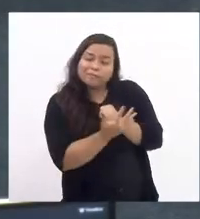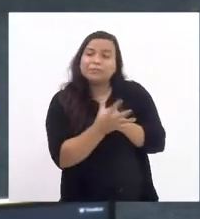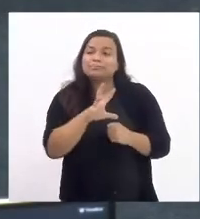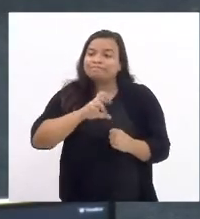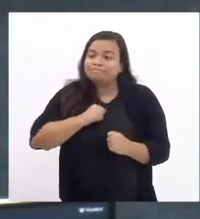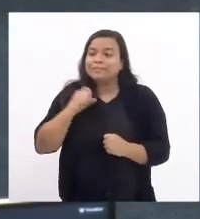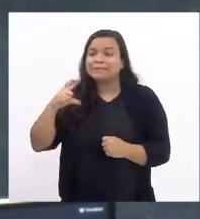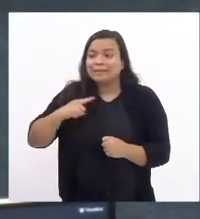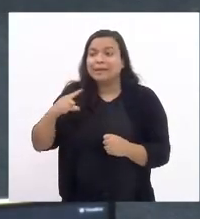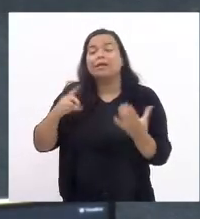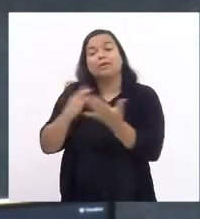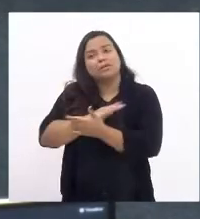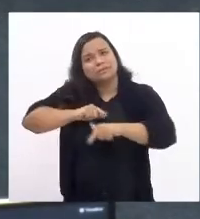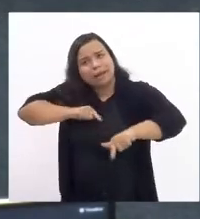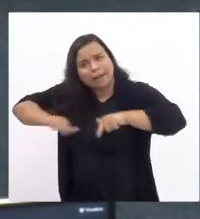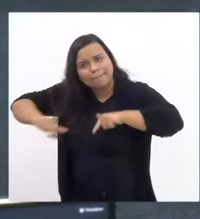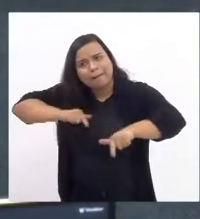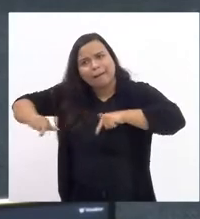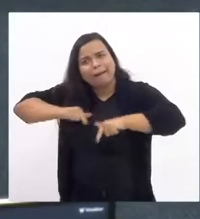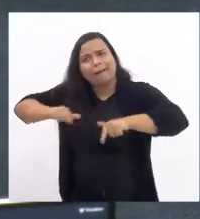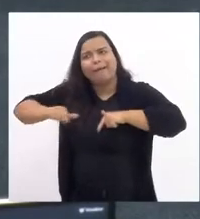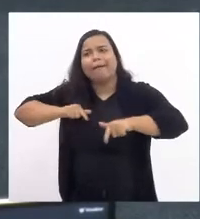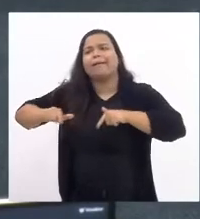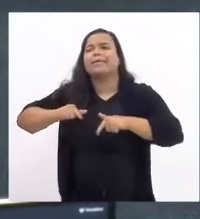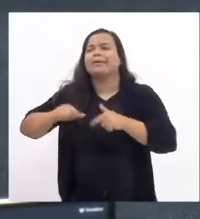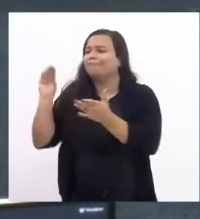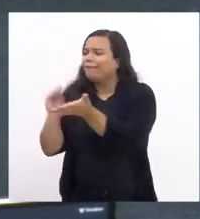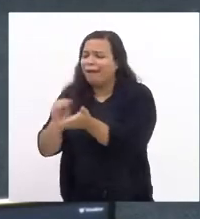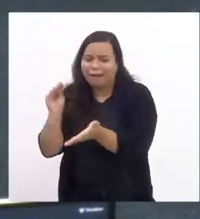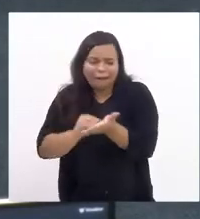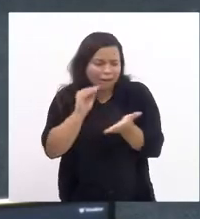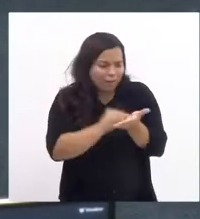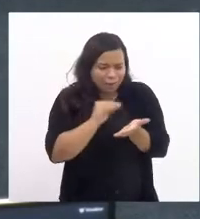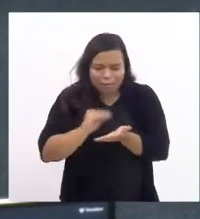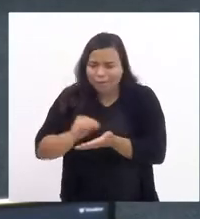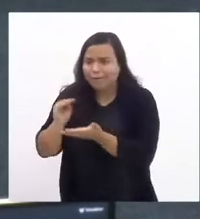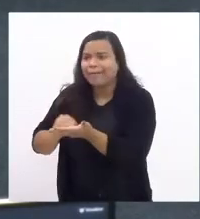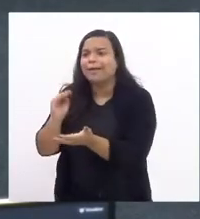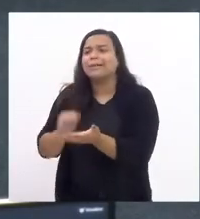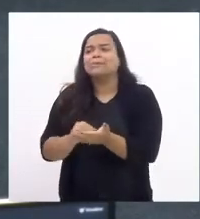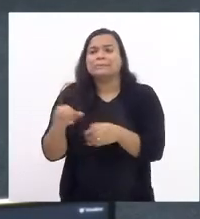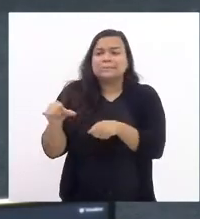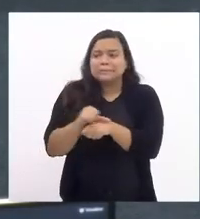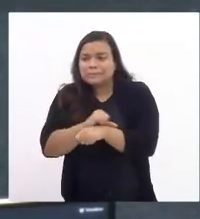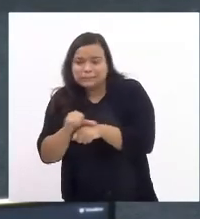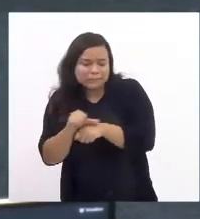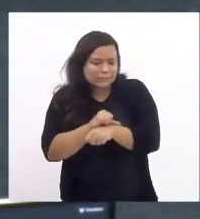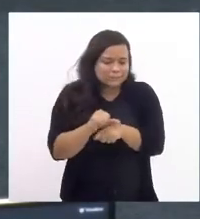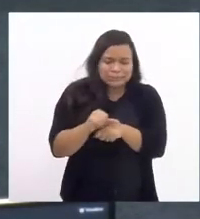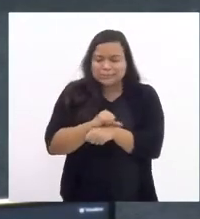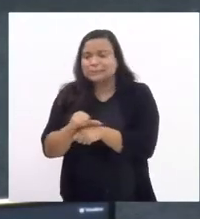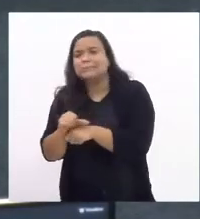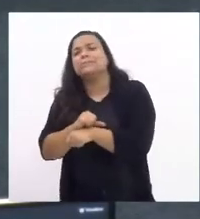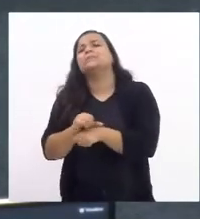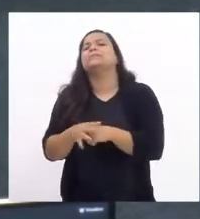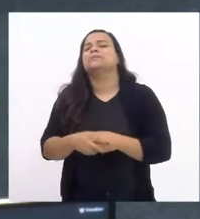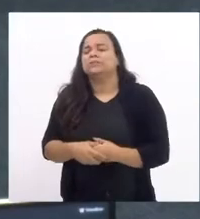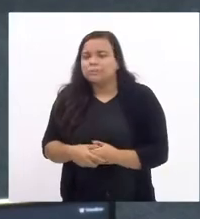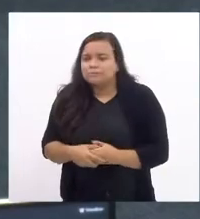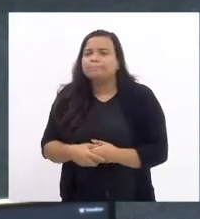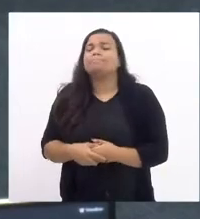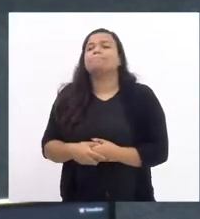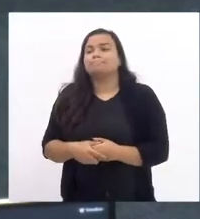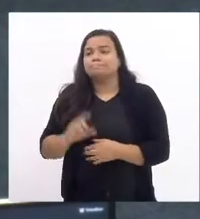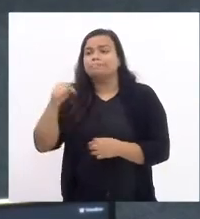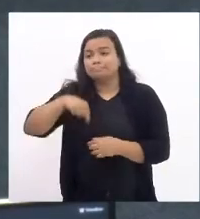e trabalhando de forma precária, de forma que a gente tem que aqui na